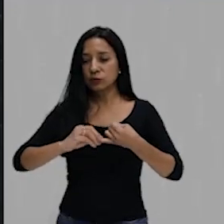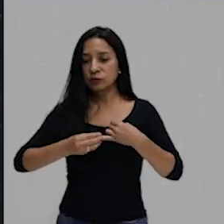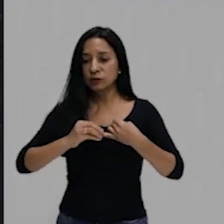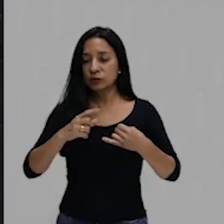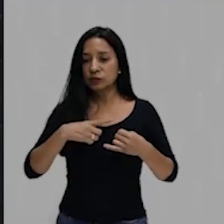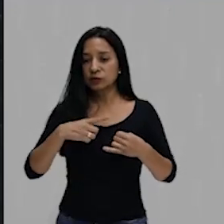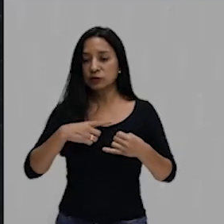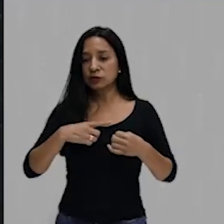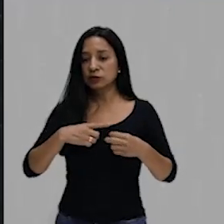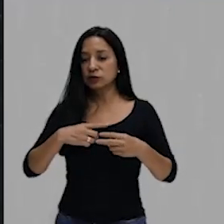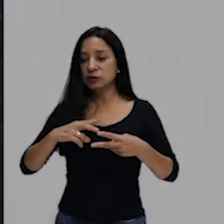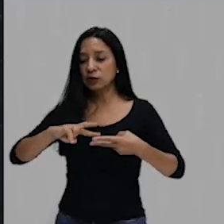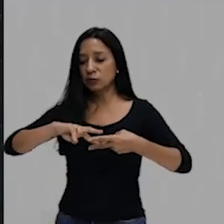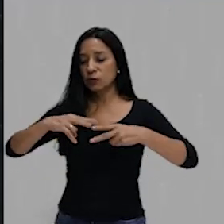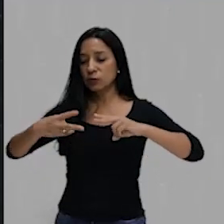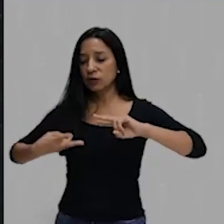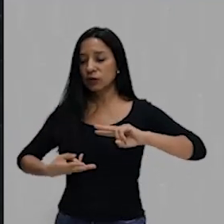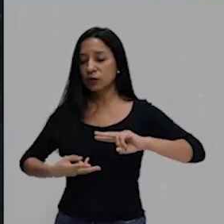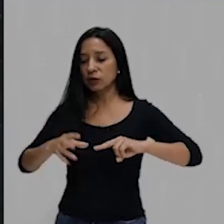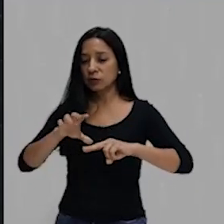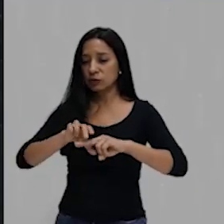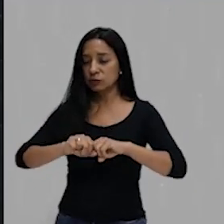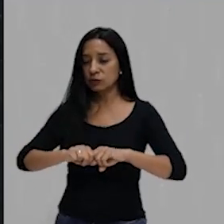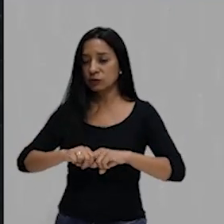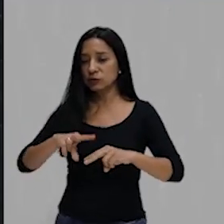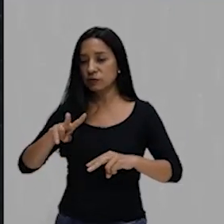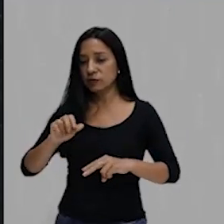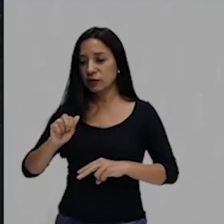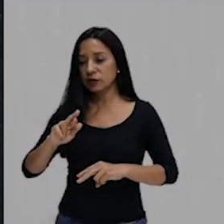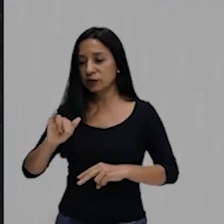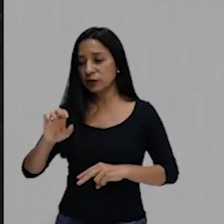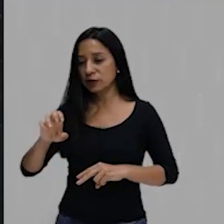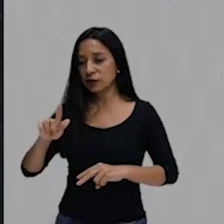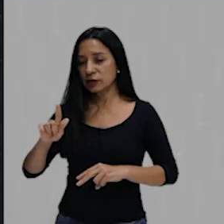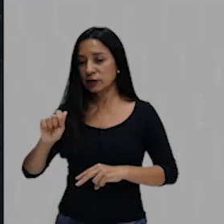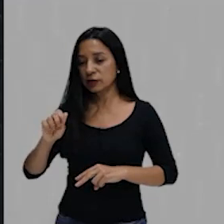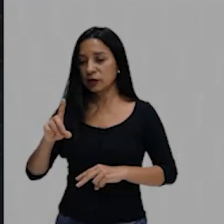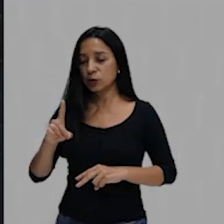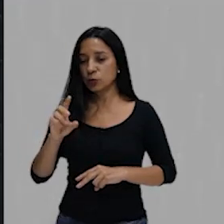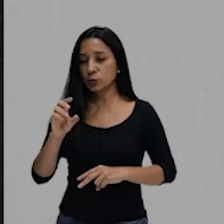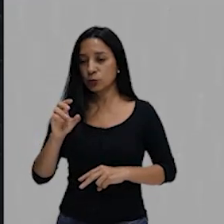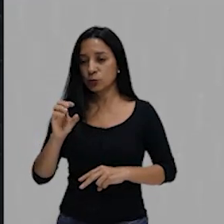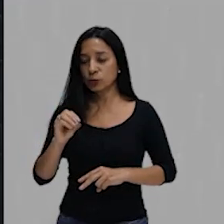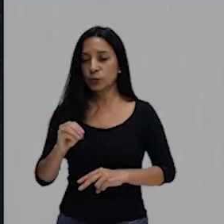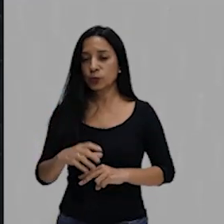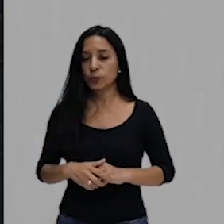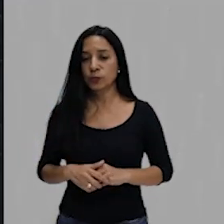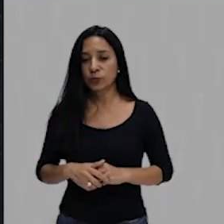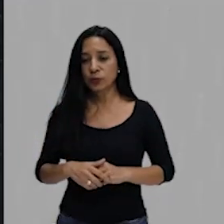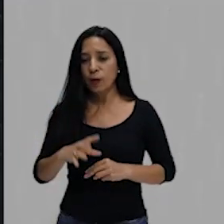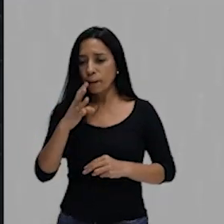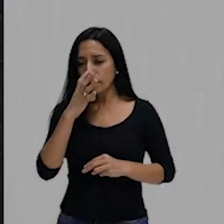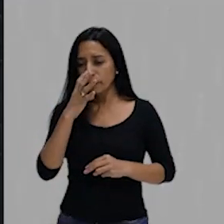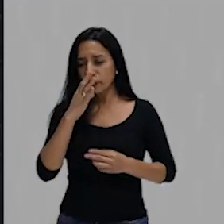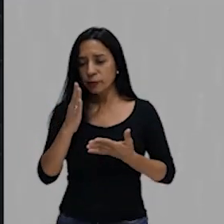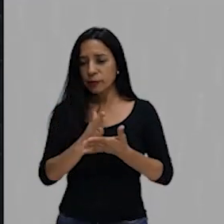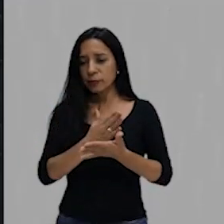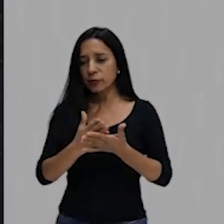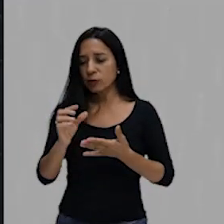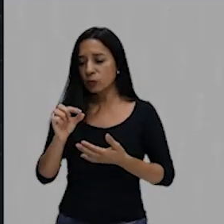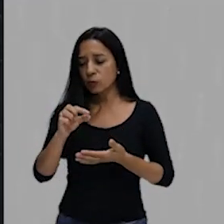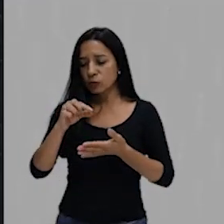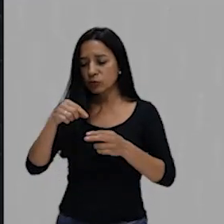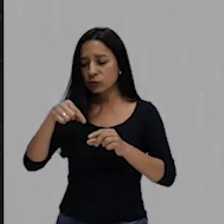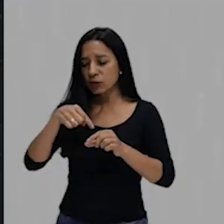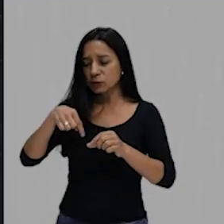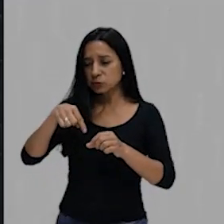um alelo dominante, ele vai ser variegado. Mas se você olhar aqui, você vai perceber que alguns grãos de feijões aqui